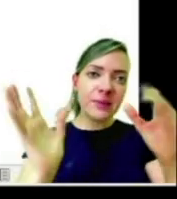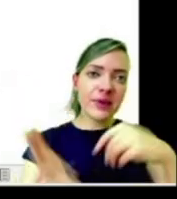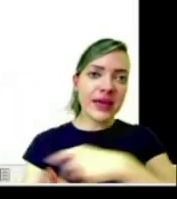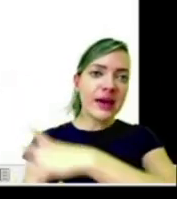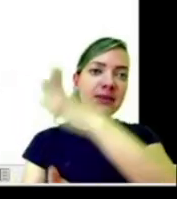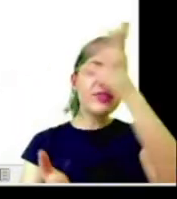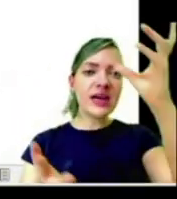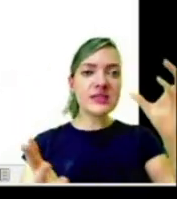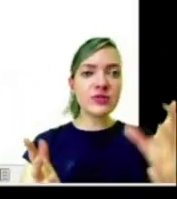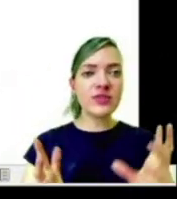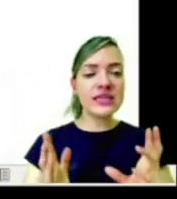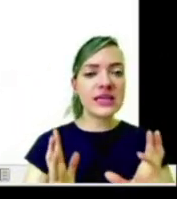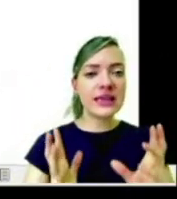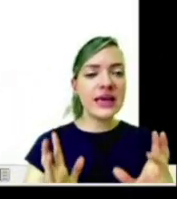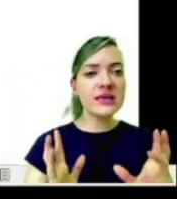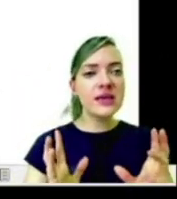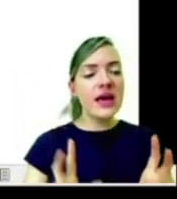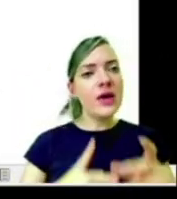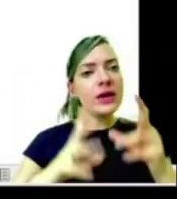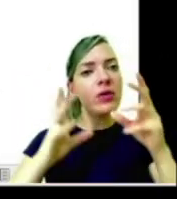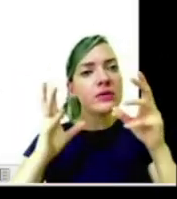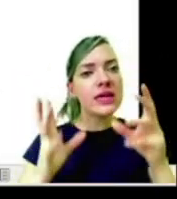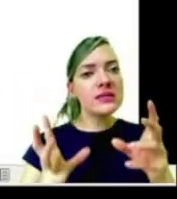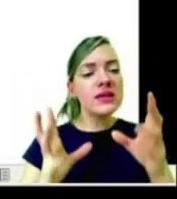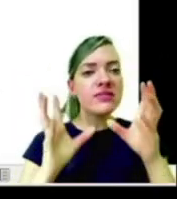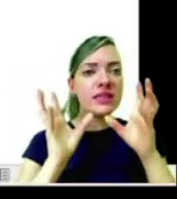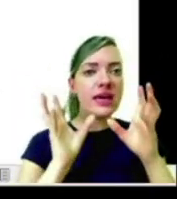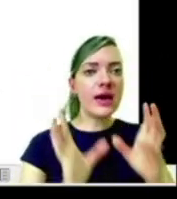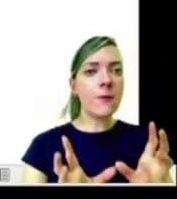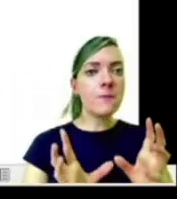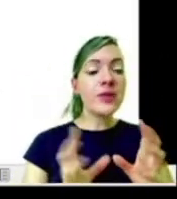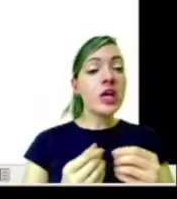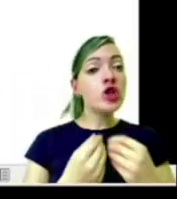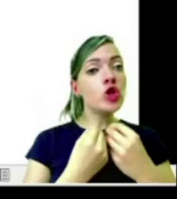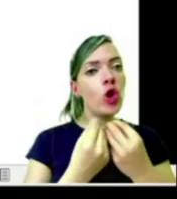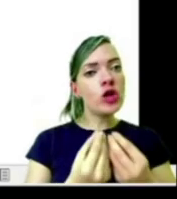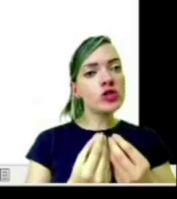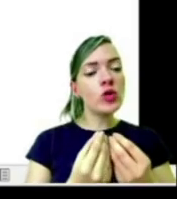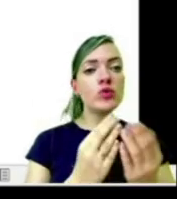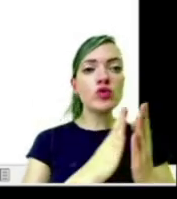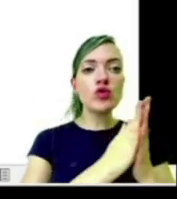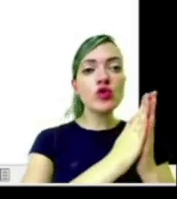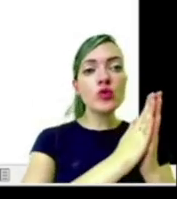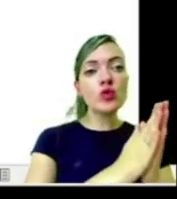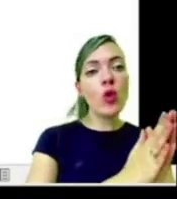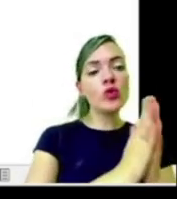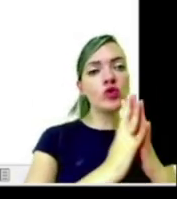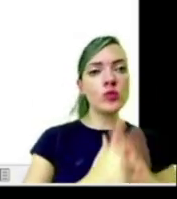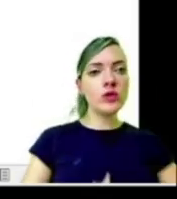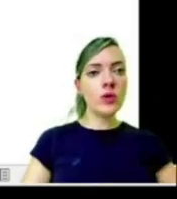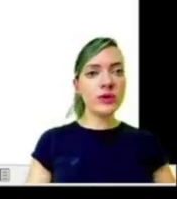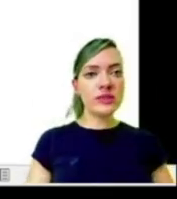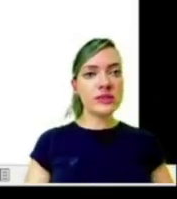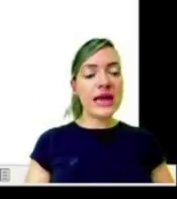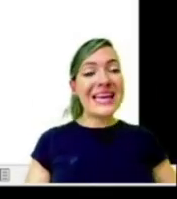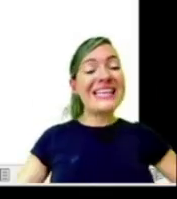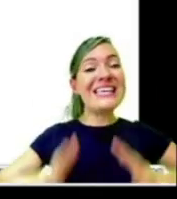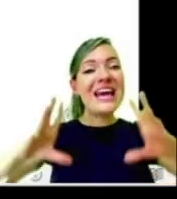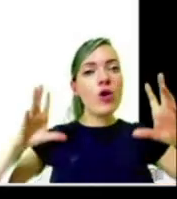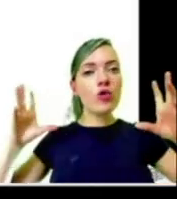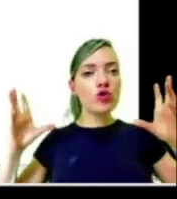na teia, porque é ramificação de várias cadeias, é o que acontece na vida real. Nós somos os últimos